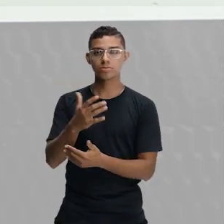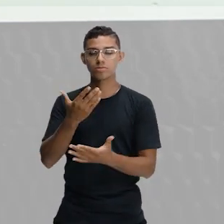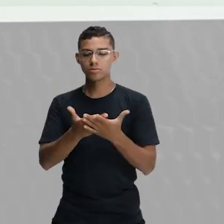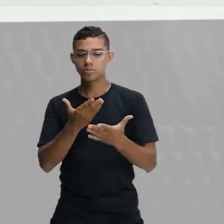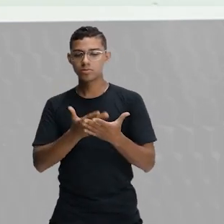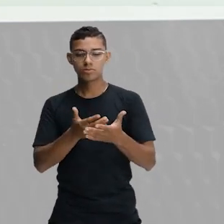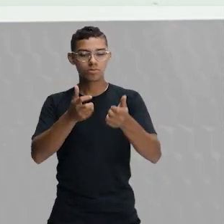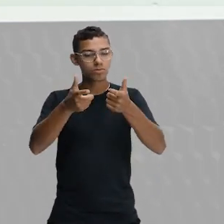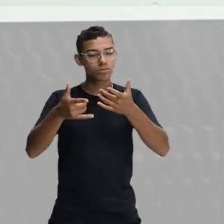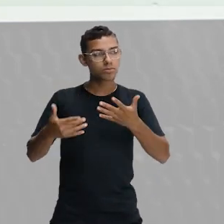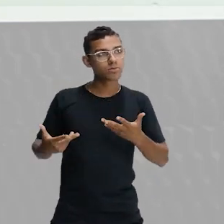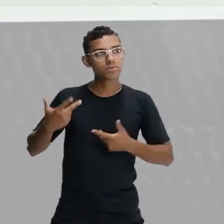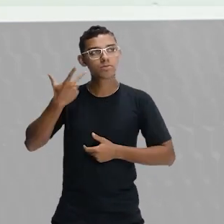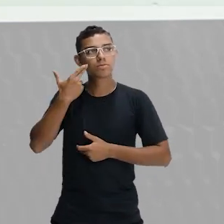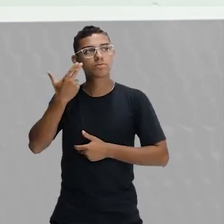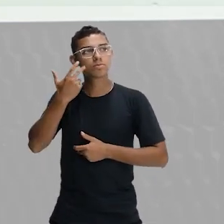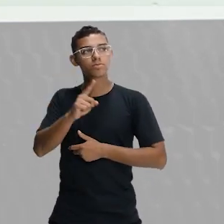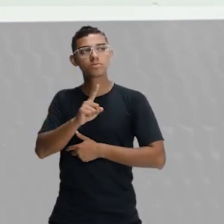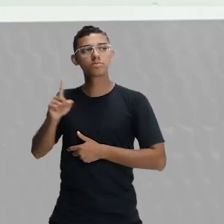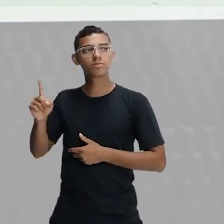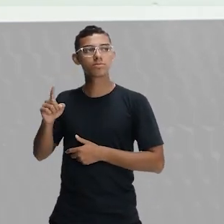os corpos